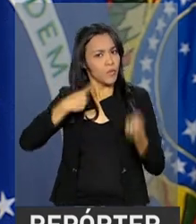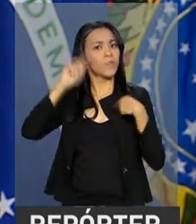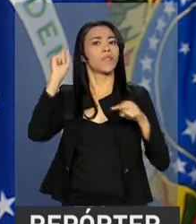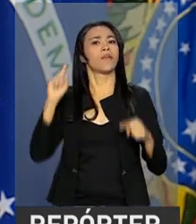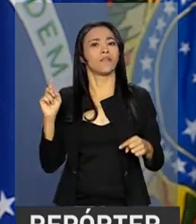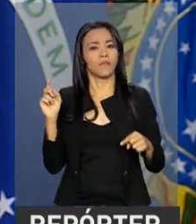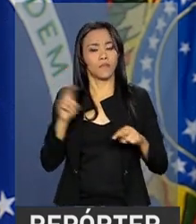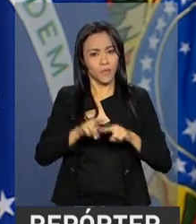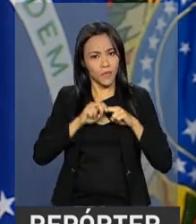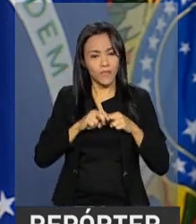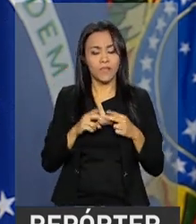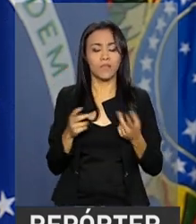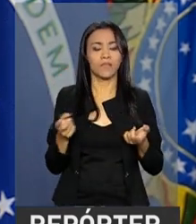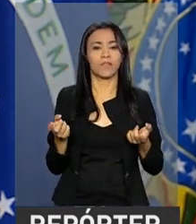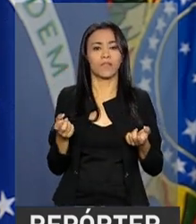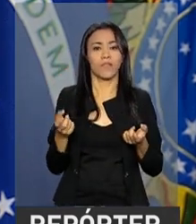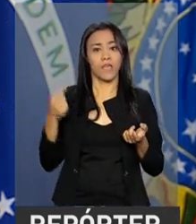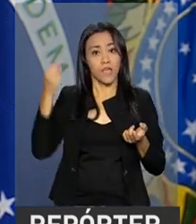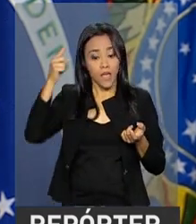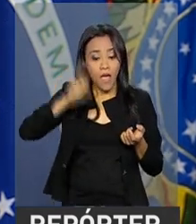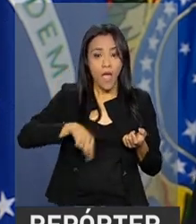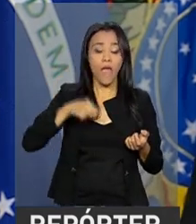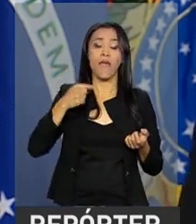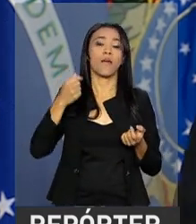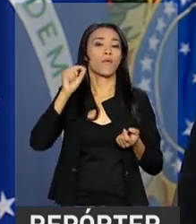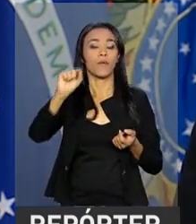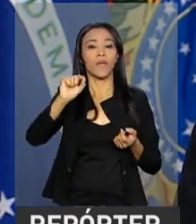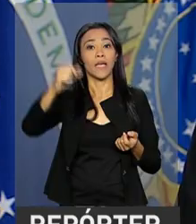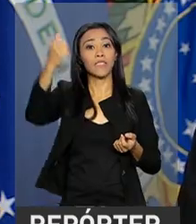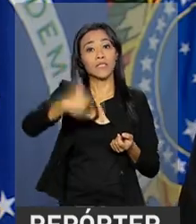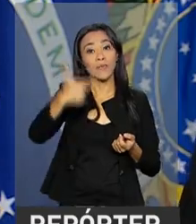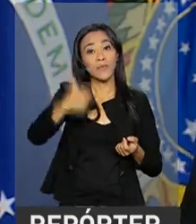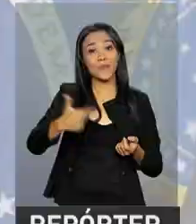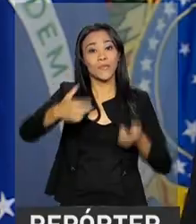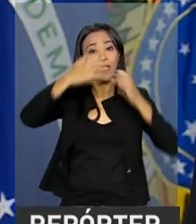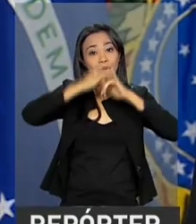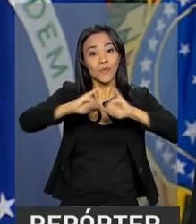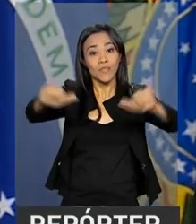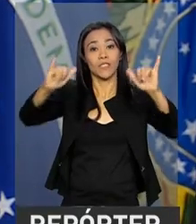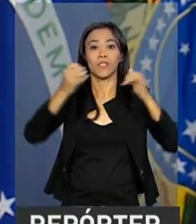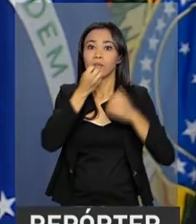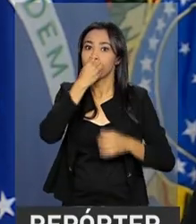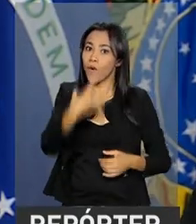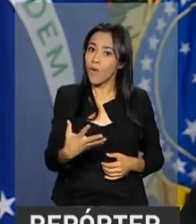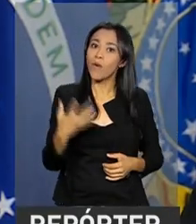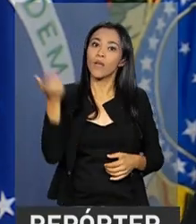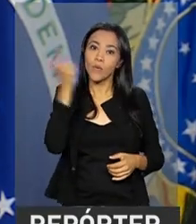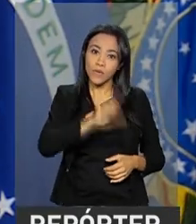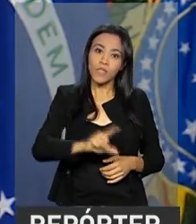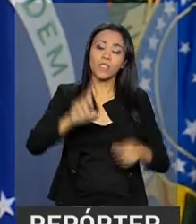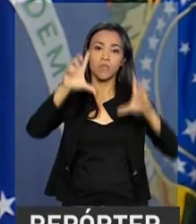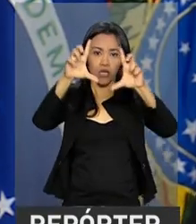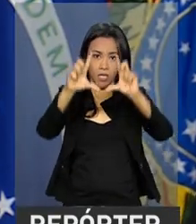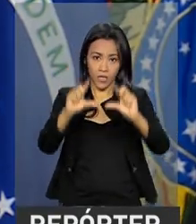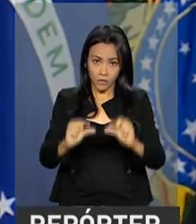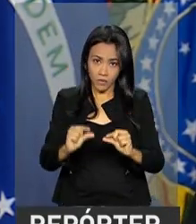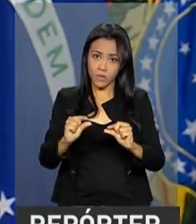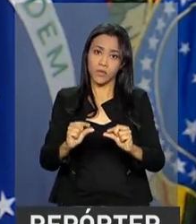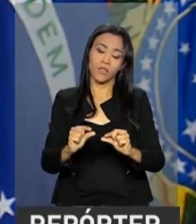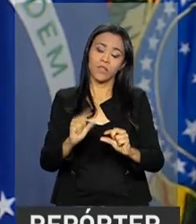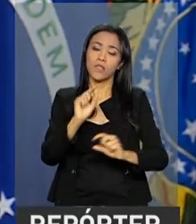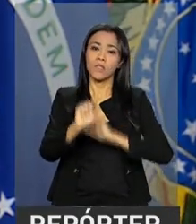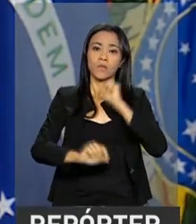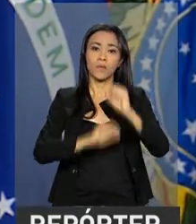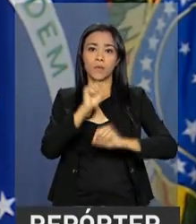graças a isso e esta é a segunda notícia notícia boa é que foi possível reduzir o